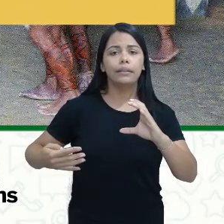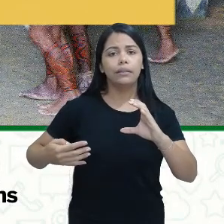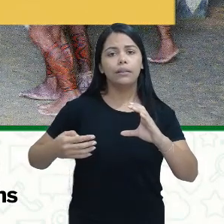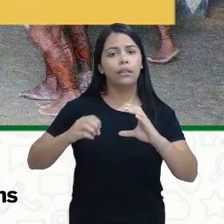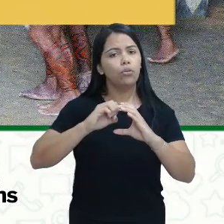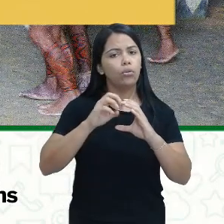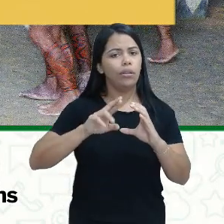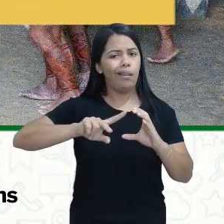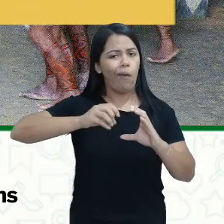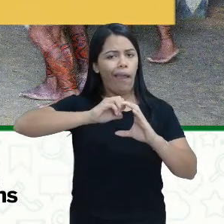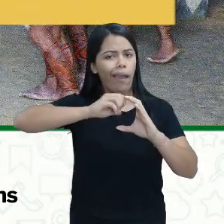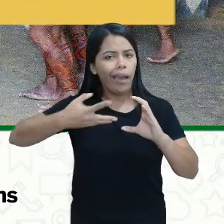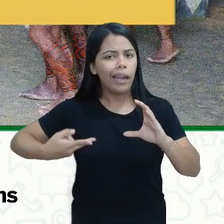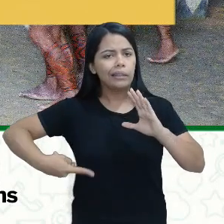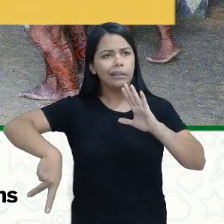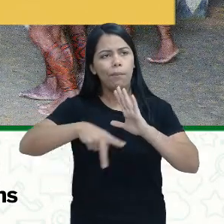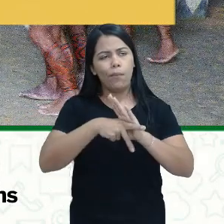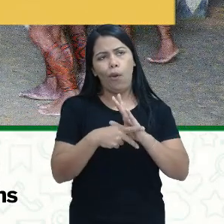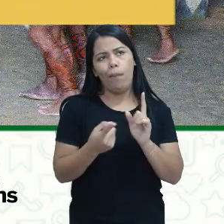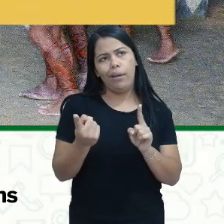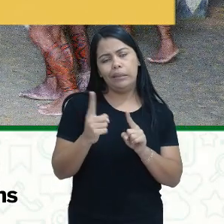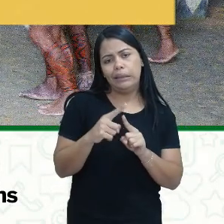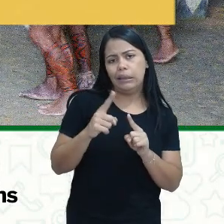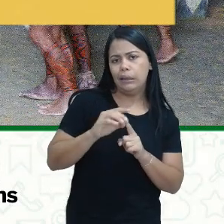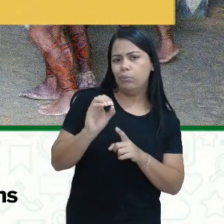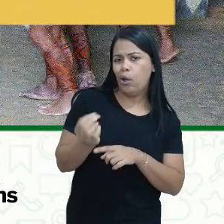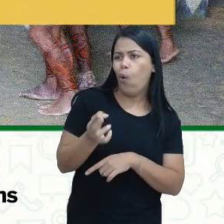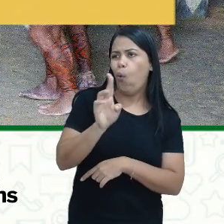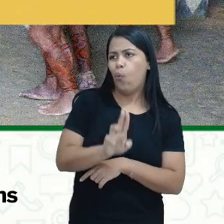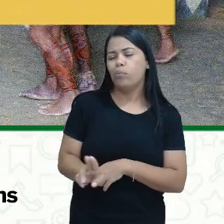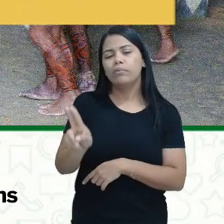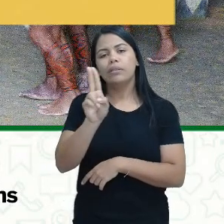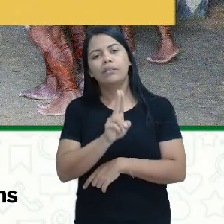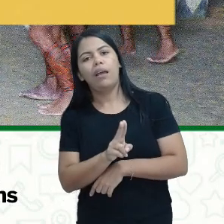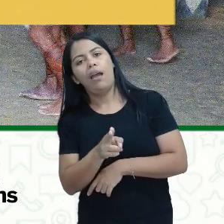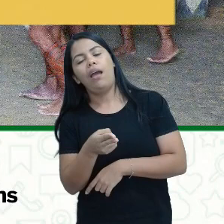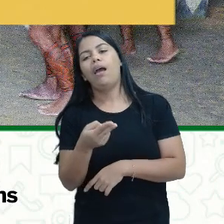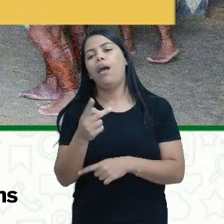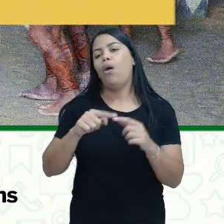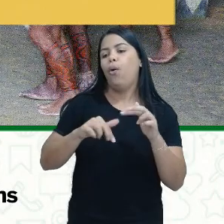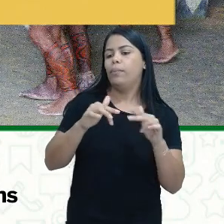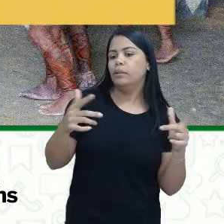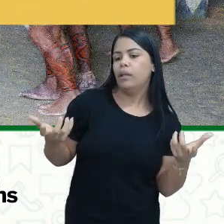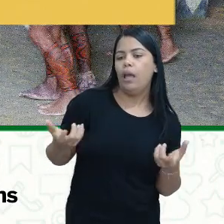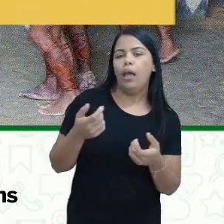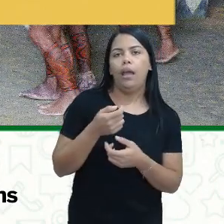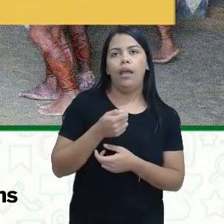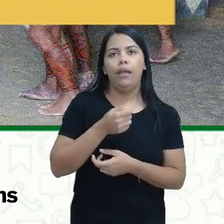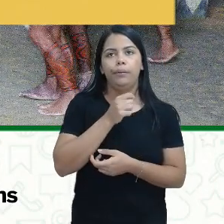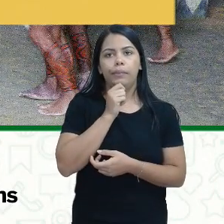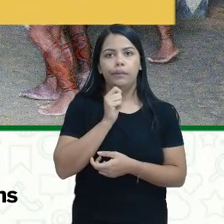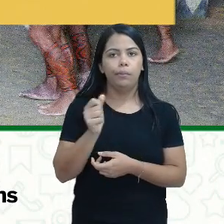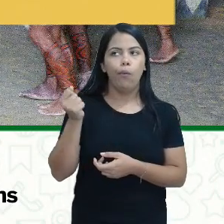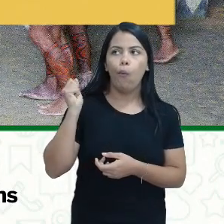fenotípicas ou utilização de objetos tais como cocares de